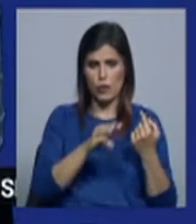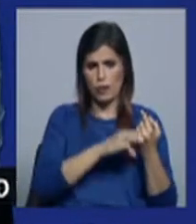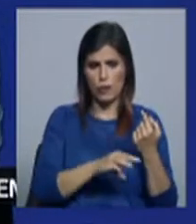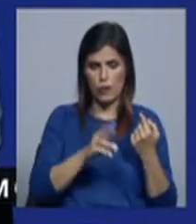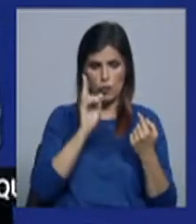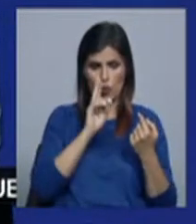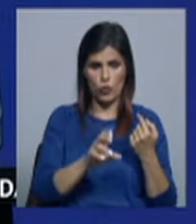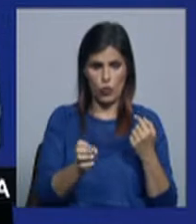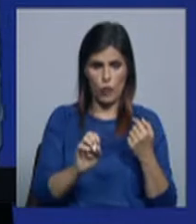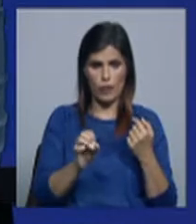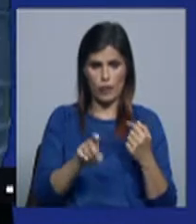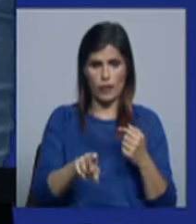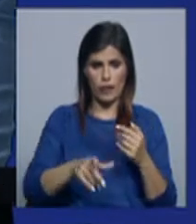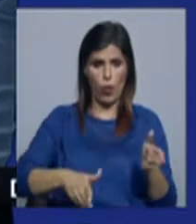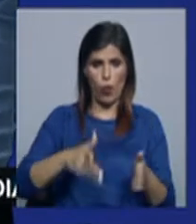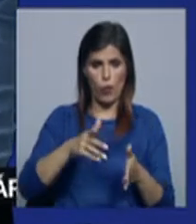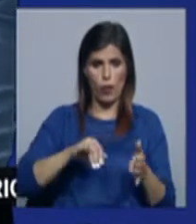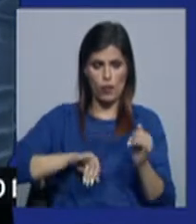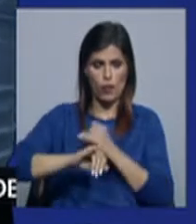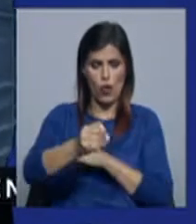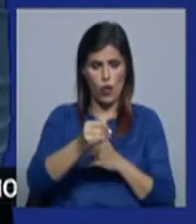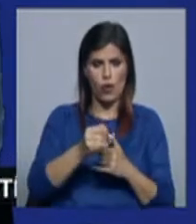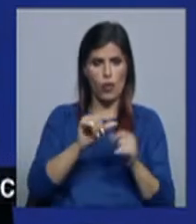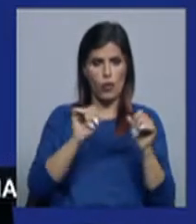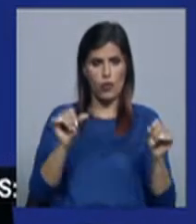olha, aquilo foi no braço robótico, perfurou o sistema térmico